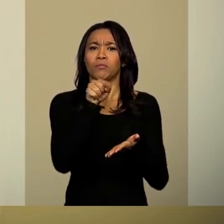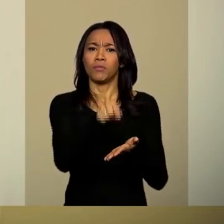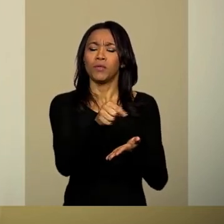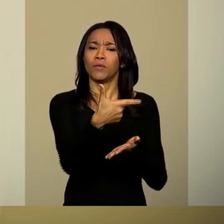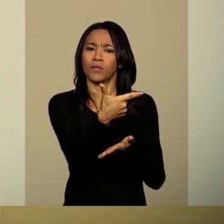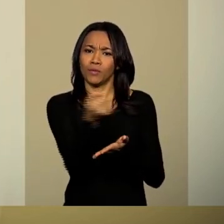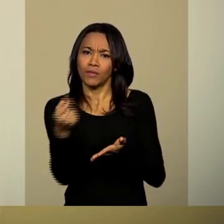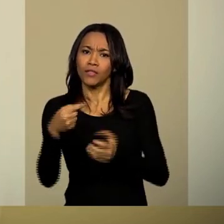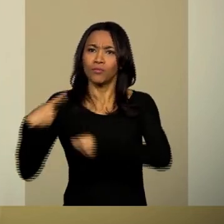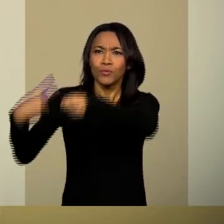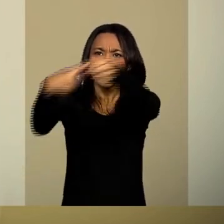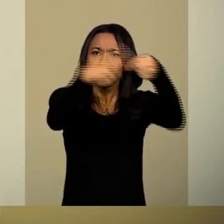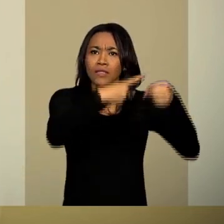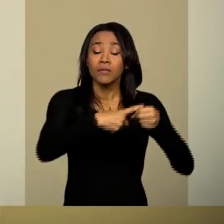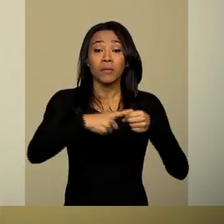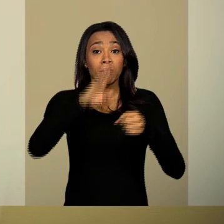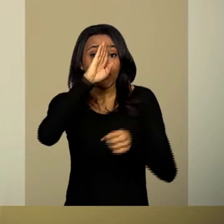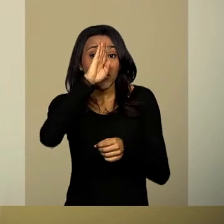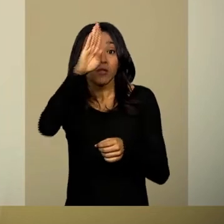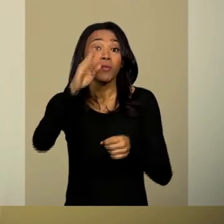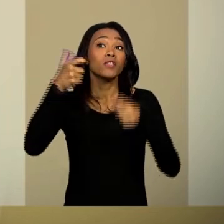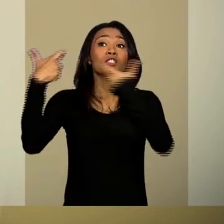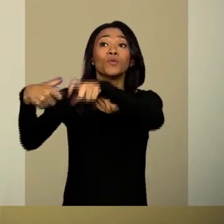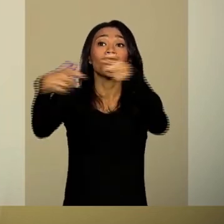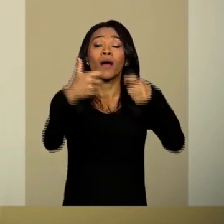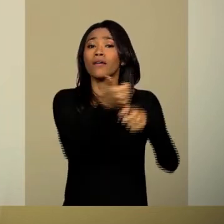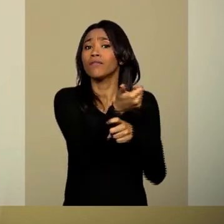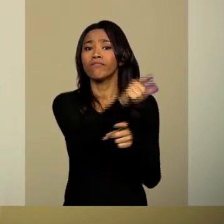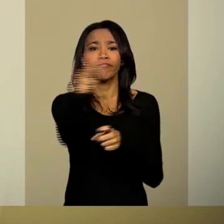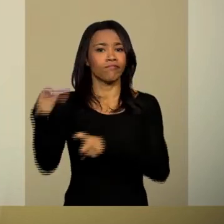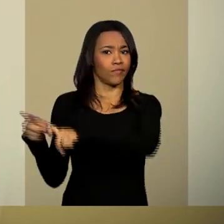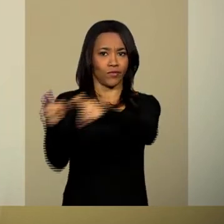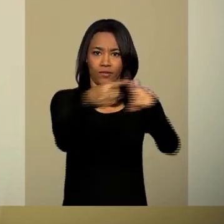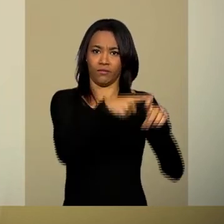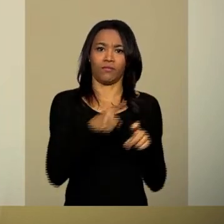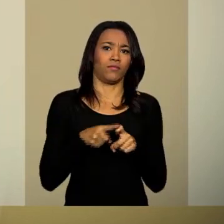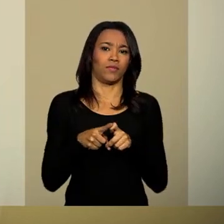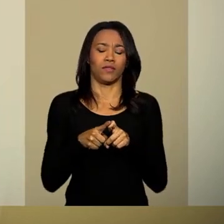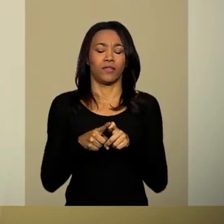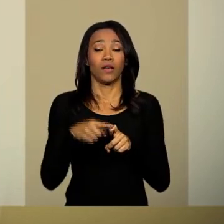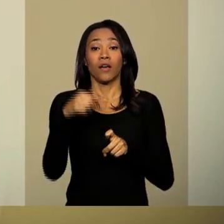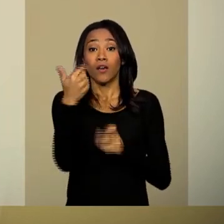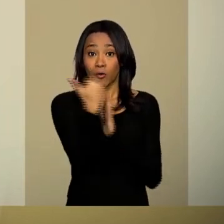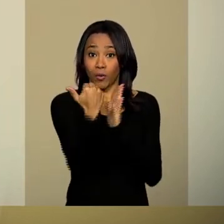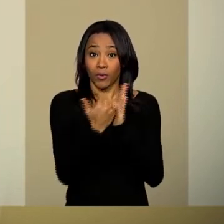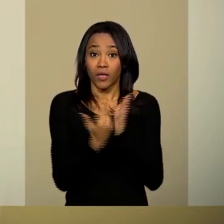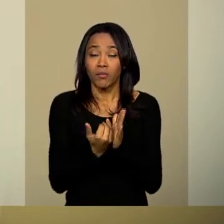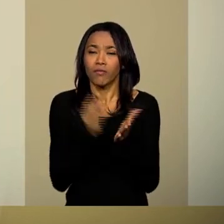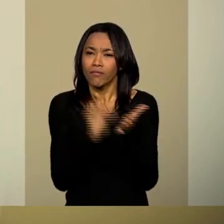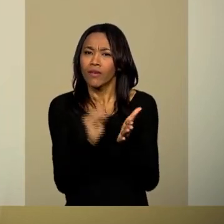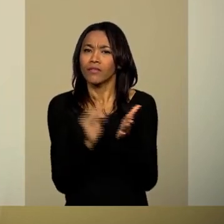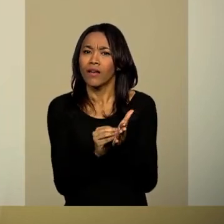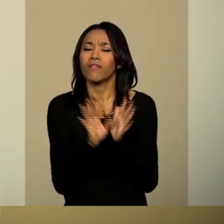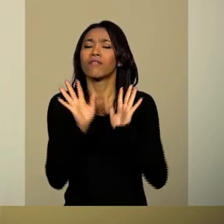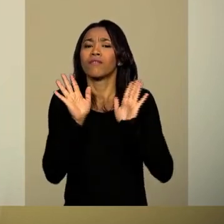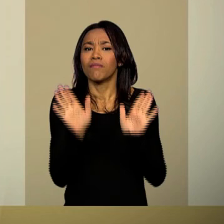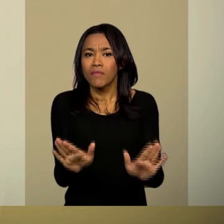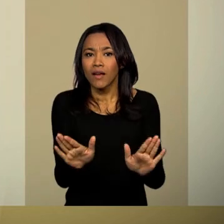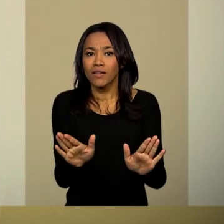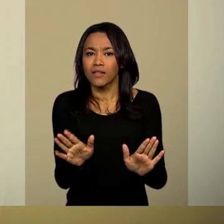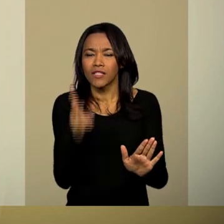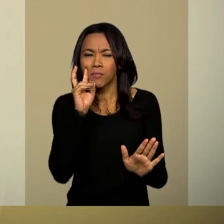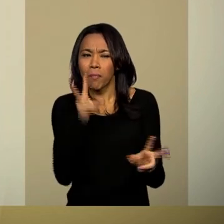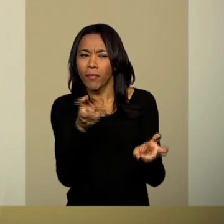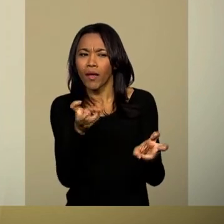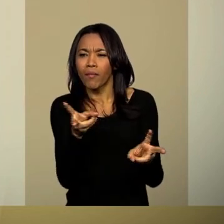e prioritariamente onde não havia nenhum médico mesmo não sendo o programa completo os resultados